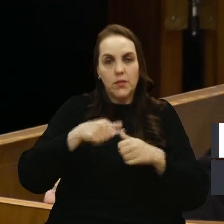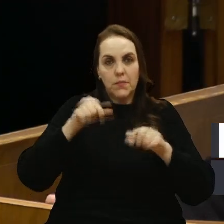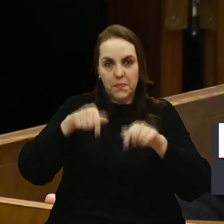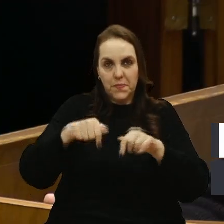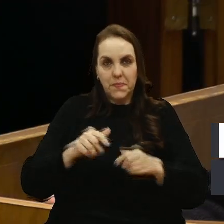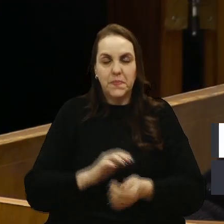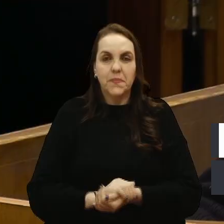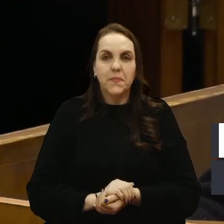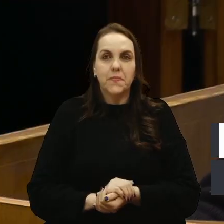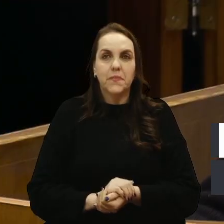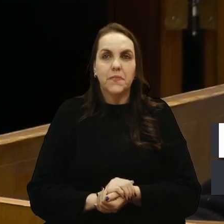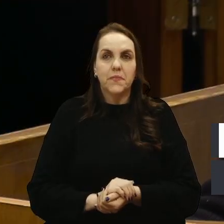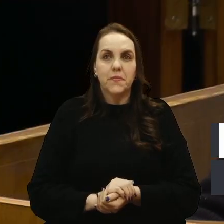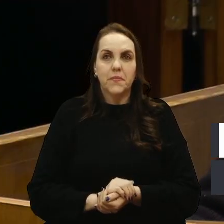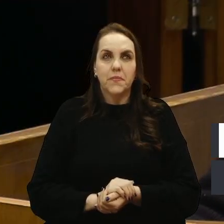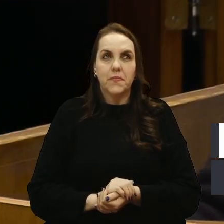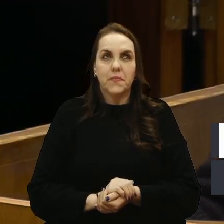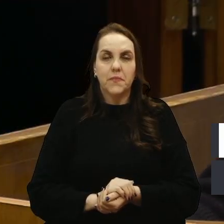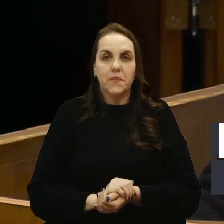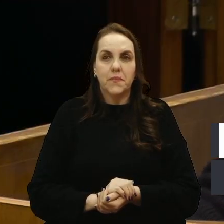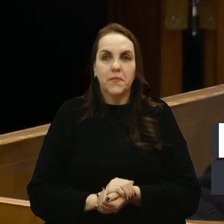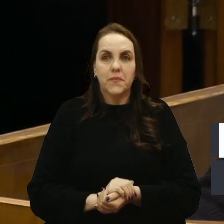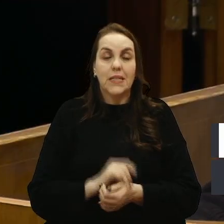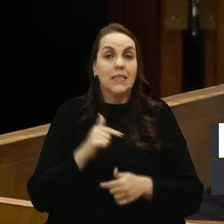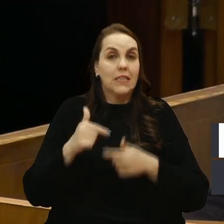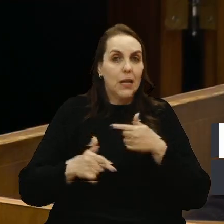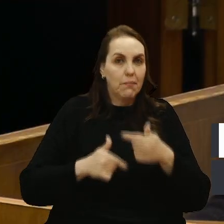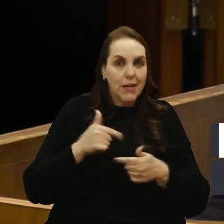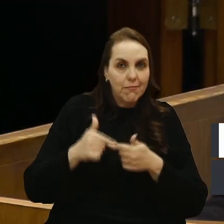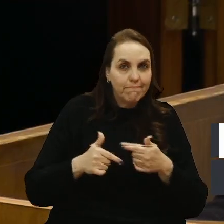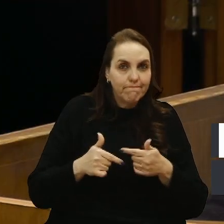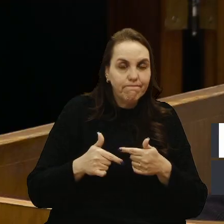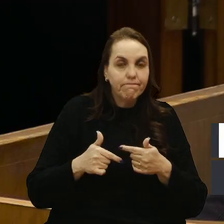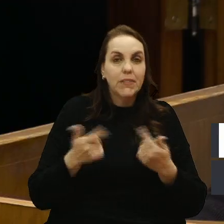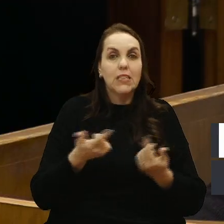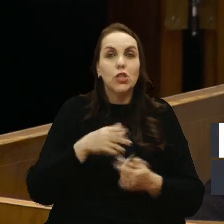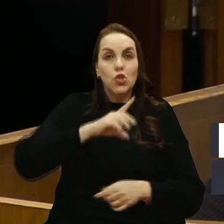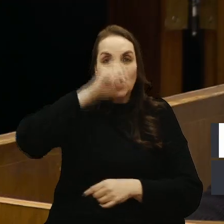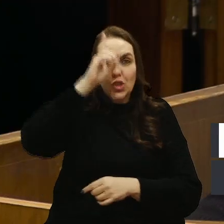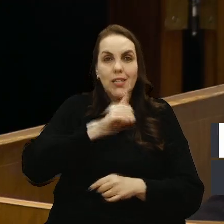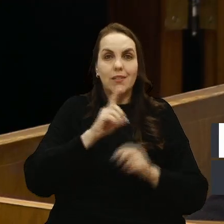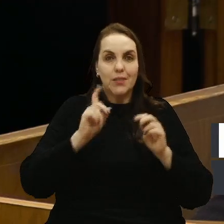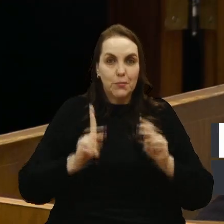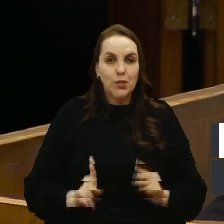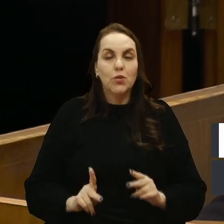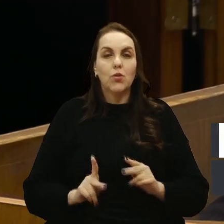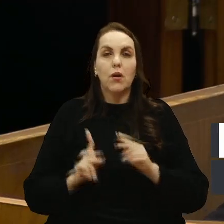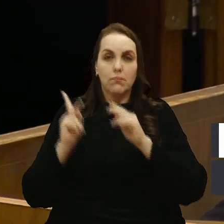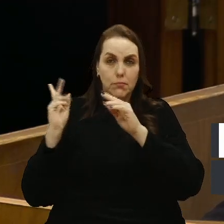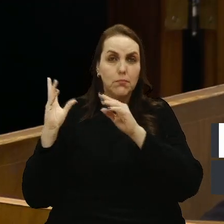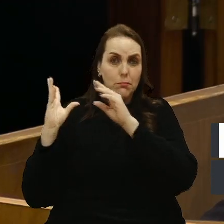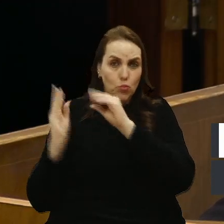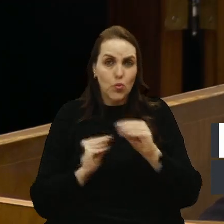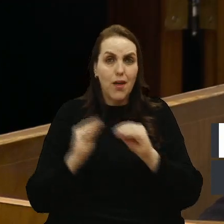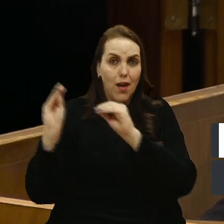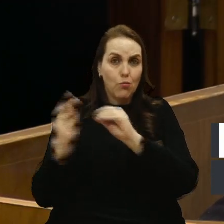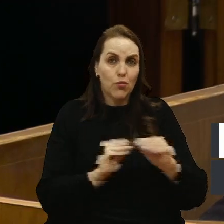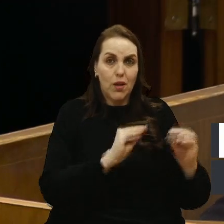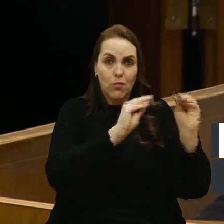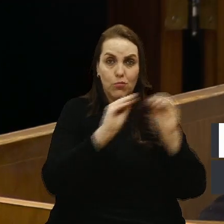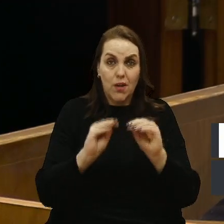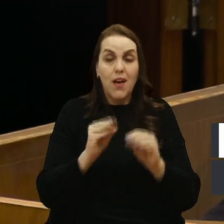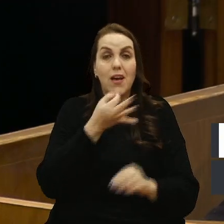nós falamos em trabalho, quando nós falamos em direito das pessoas migrarem, e Caxias foi